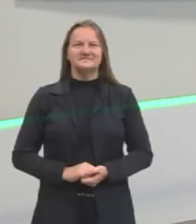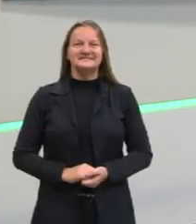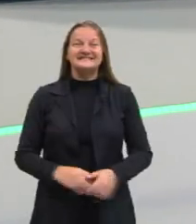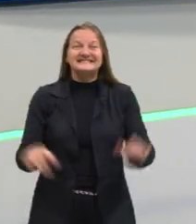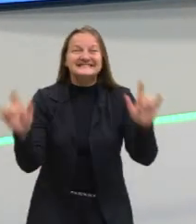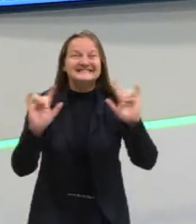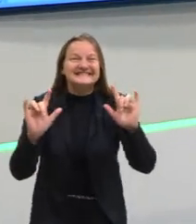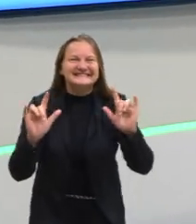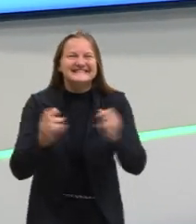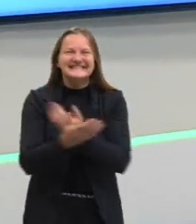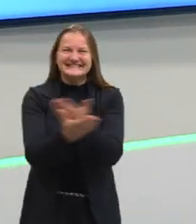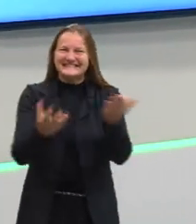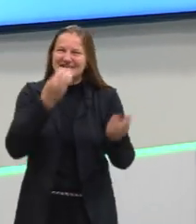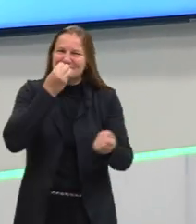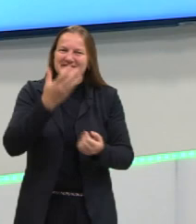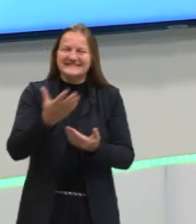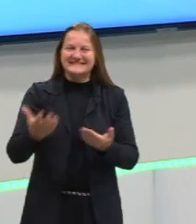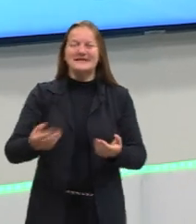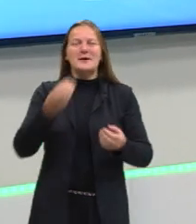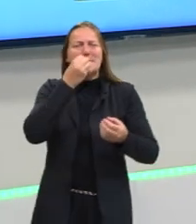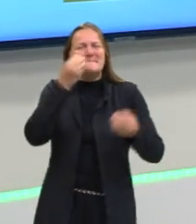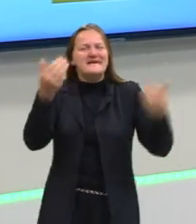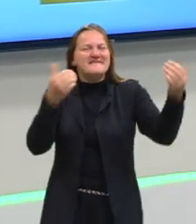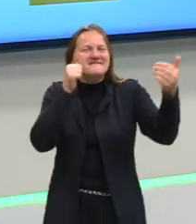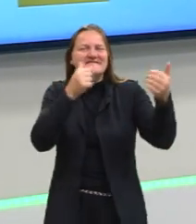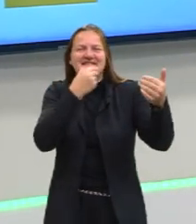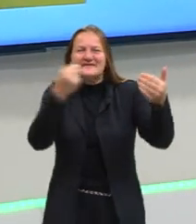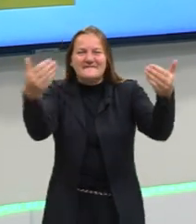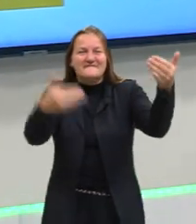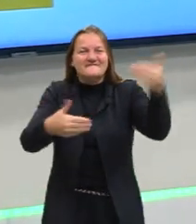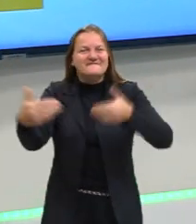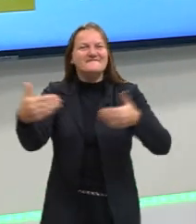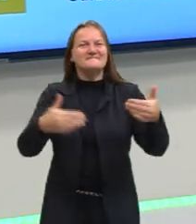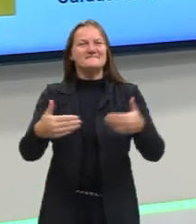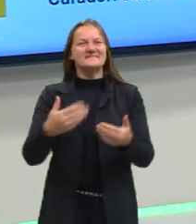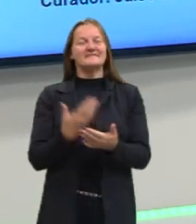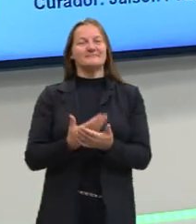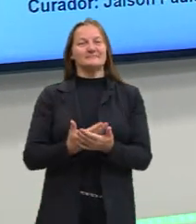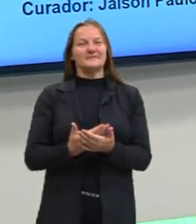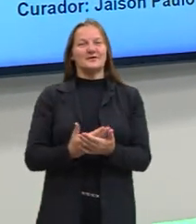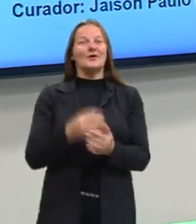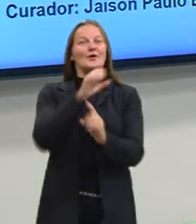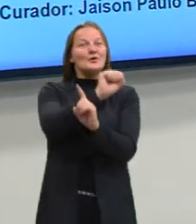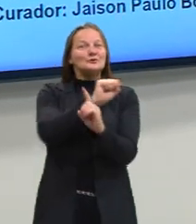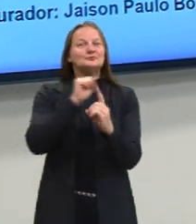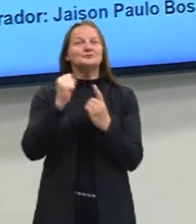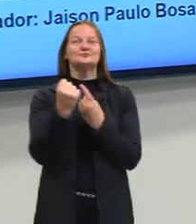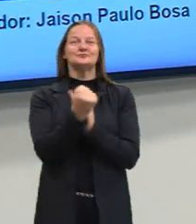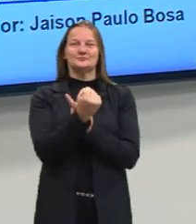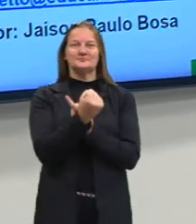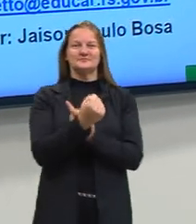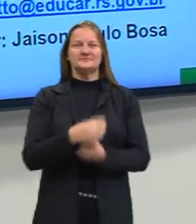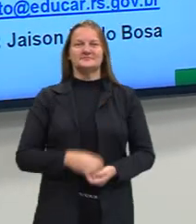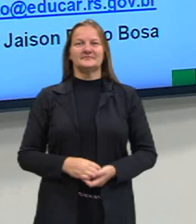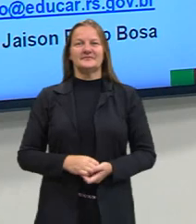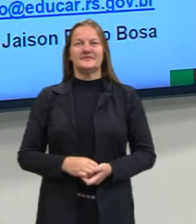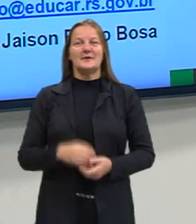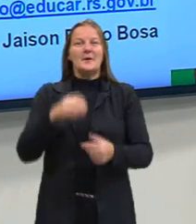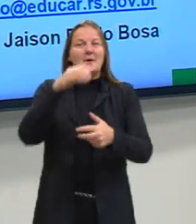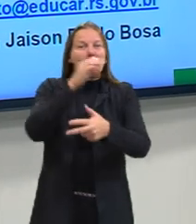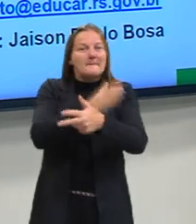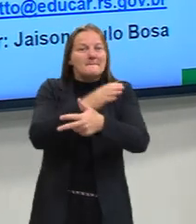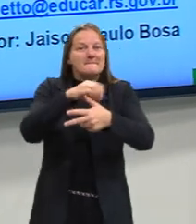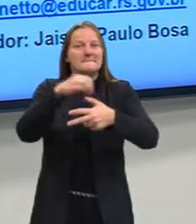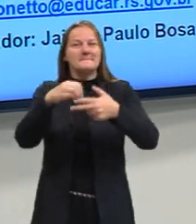fala aí galera tudo bem seja bem-vindo seja bem-vinda e mais uma aula de sociologia do